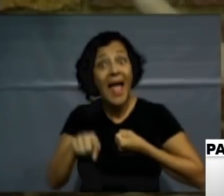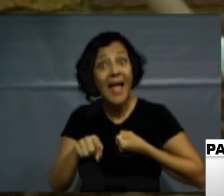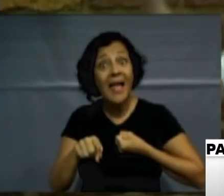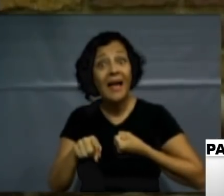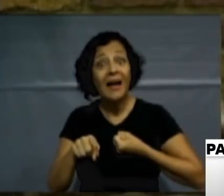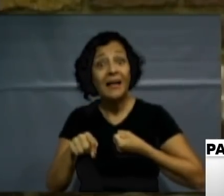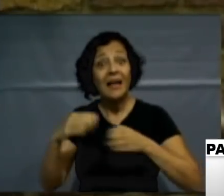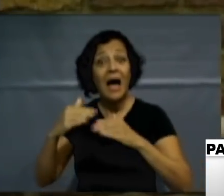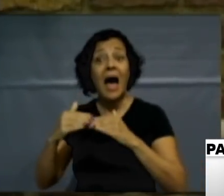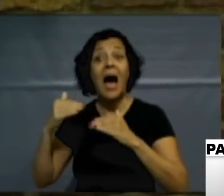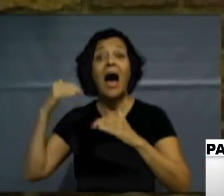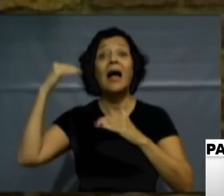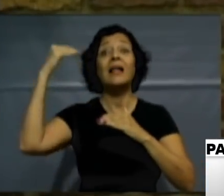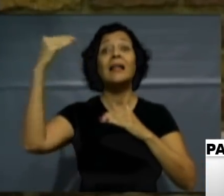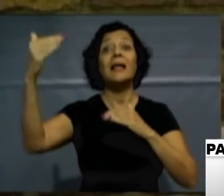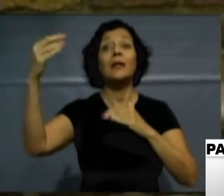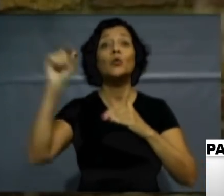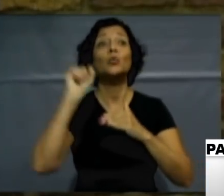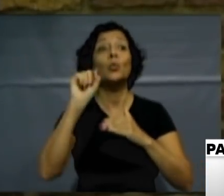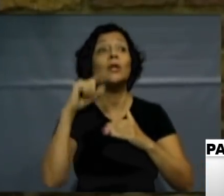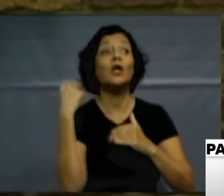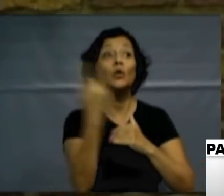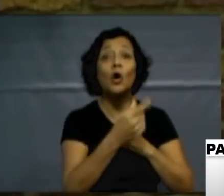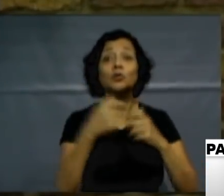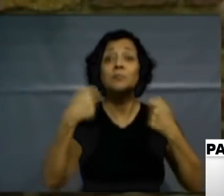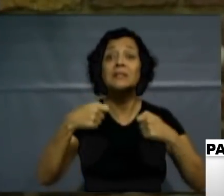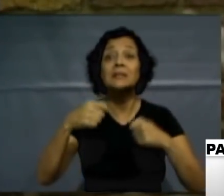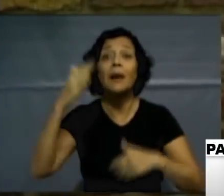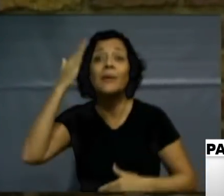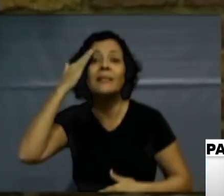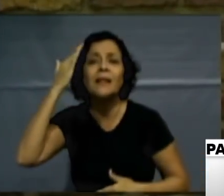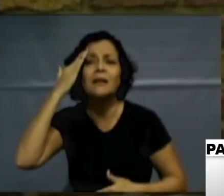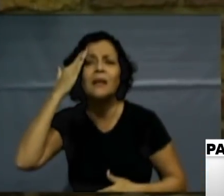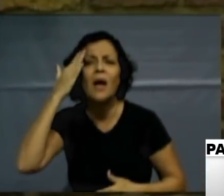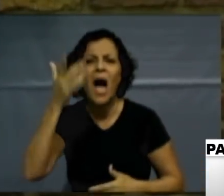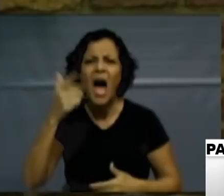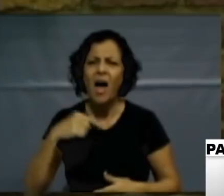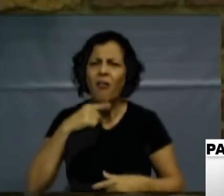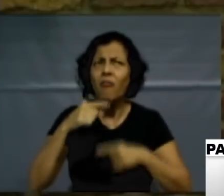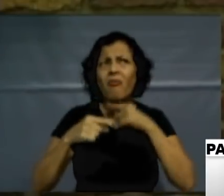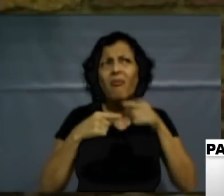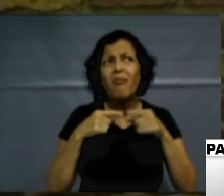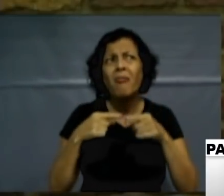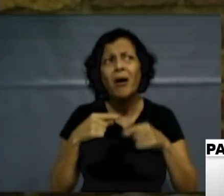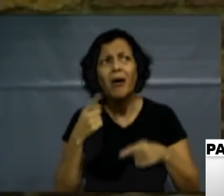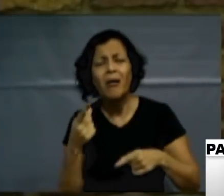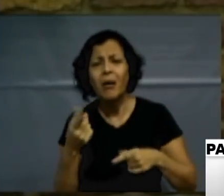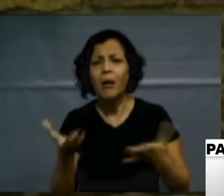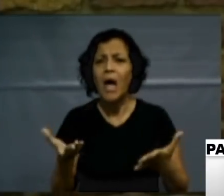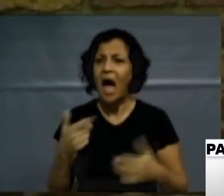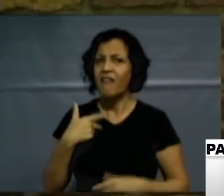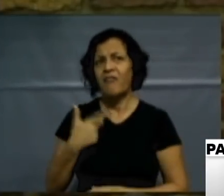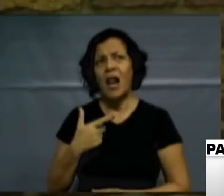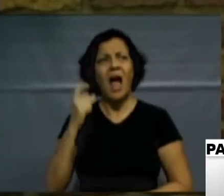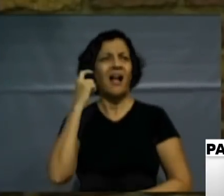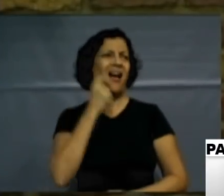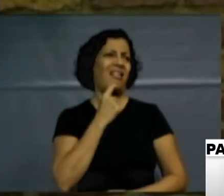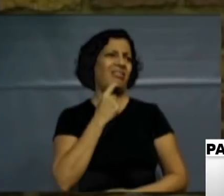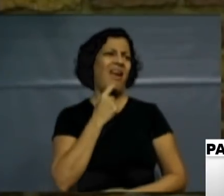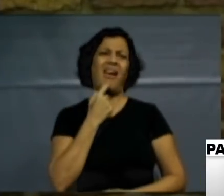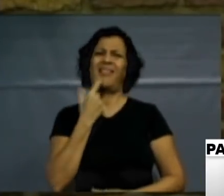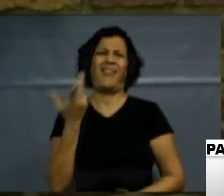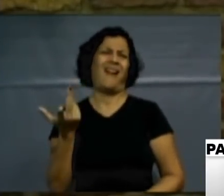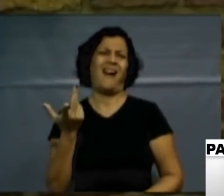além da nossa capacidade de compreensão. E a gente, por não titubear, vem dizer, Kardec está desatualizado.